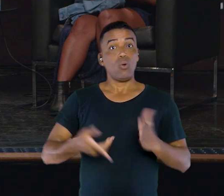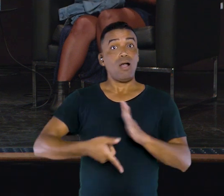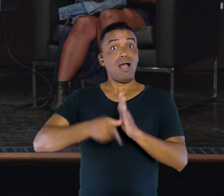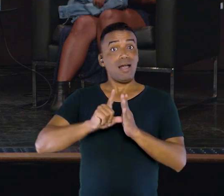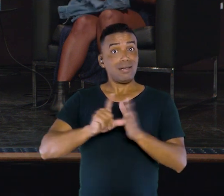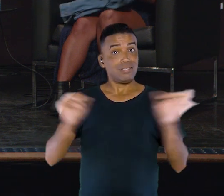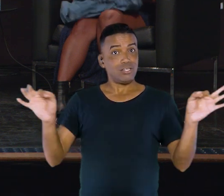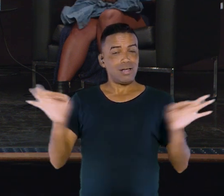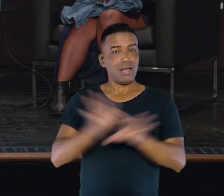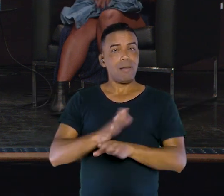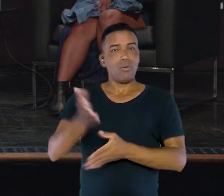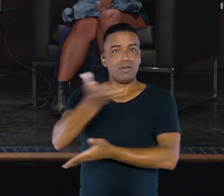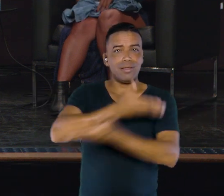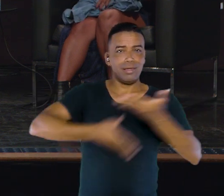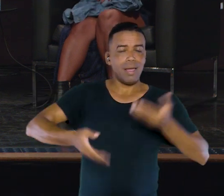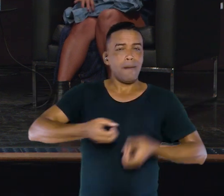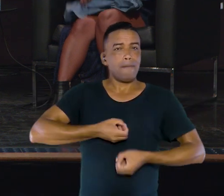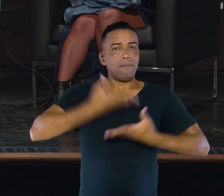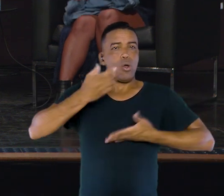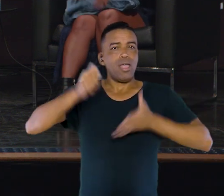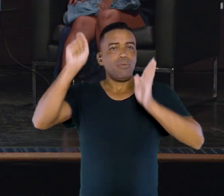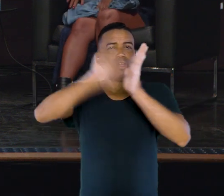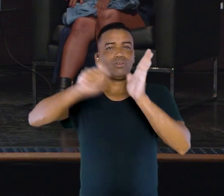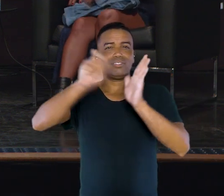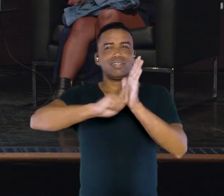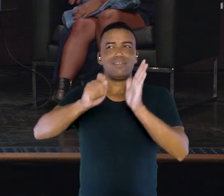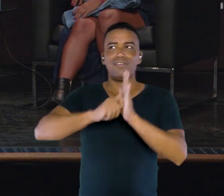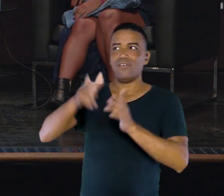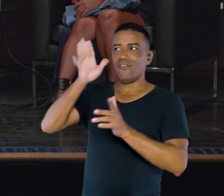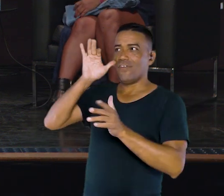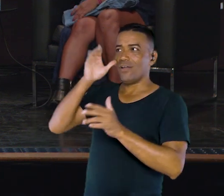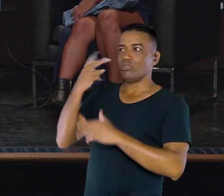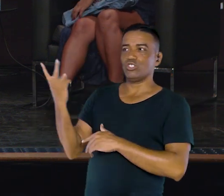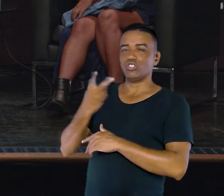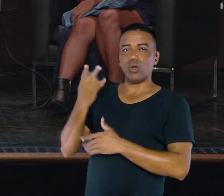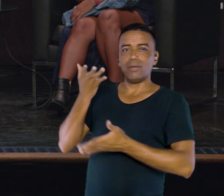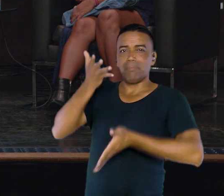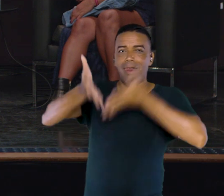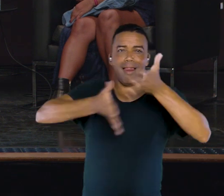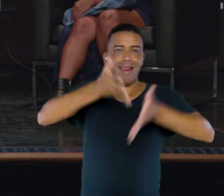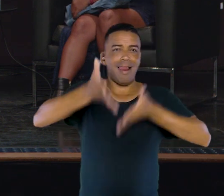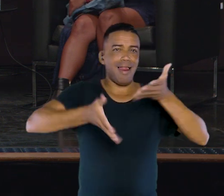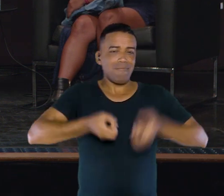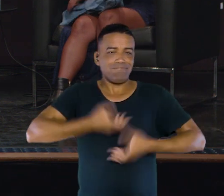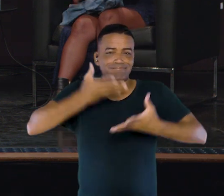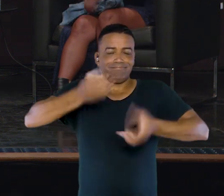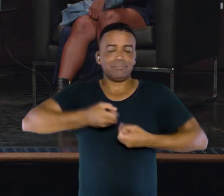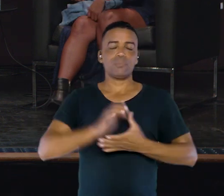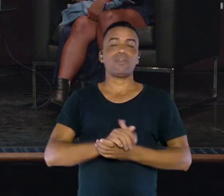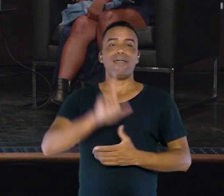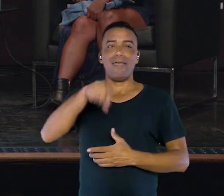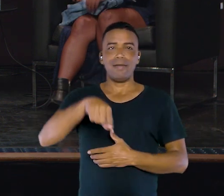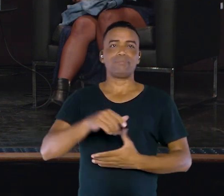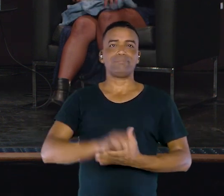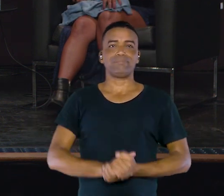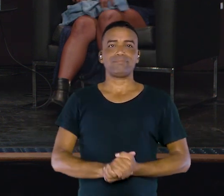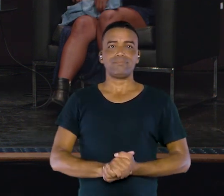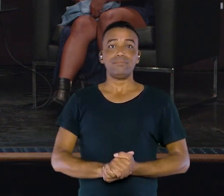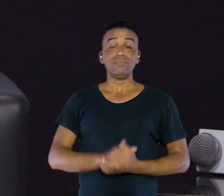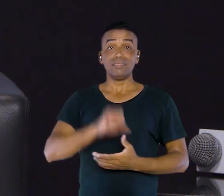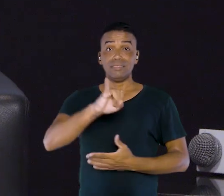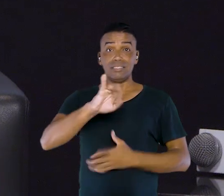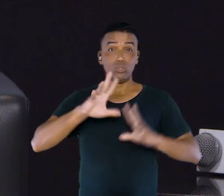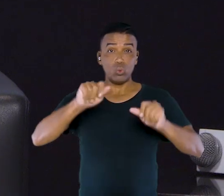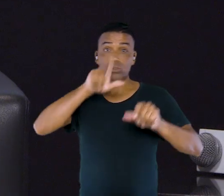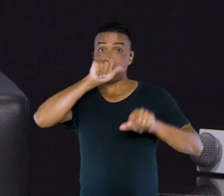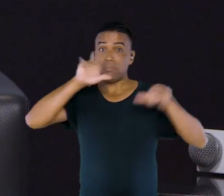Gente, antes de encerrar, queria compartilhar um poema que eu fui escrevendo enquanto ouvia os dois. E aí é assim: